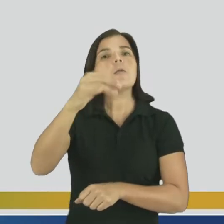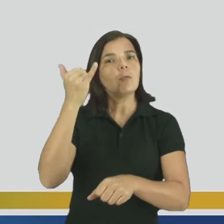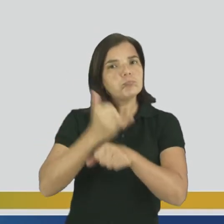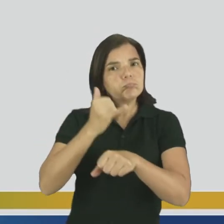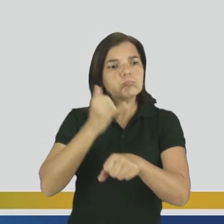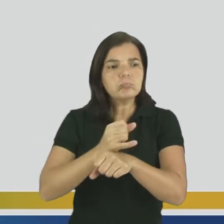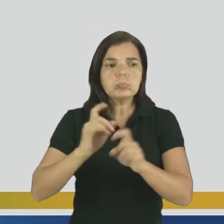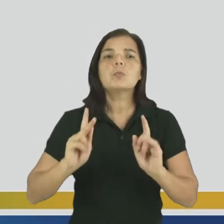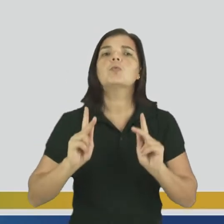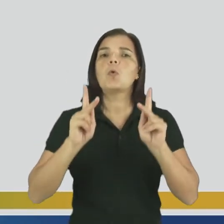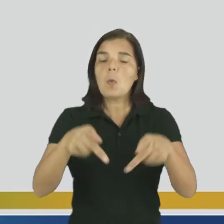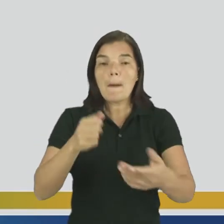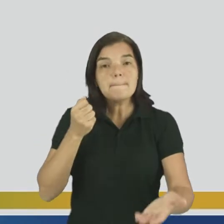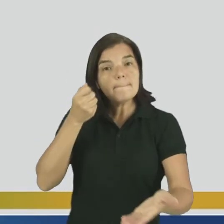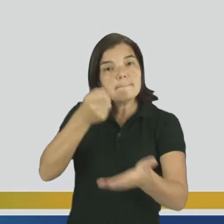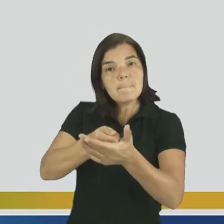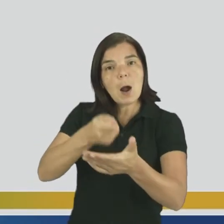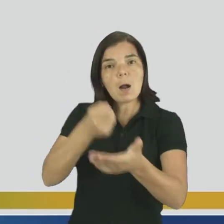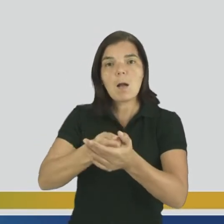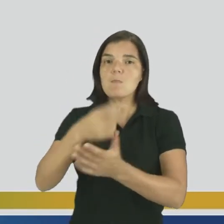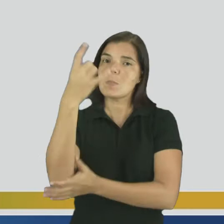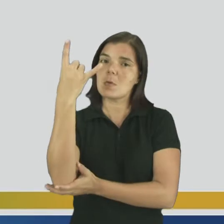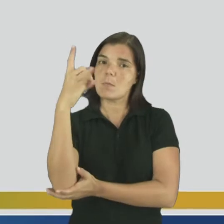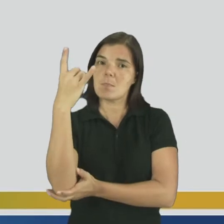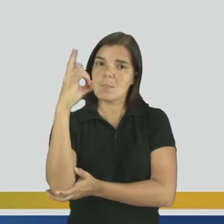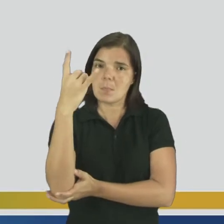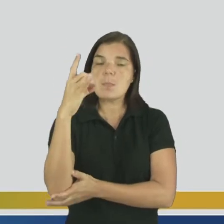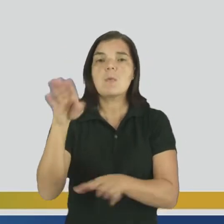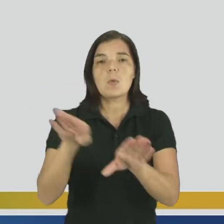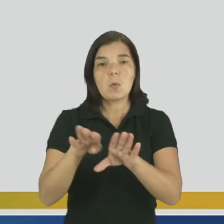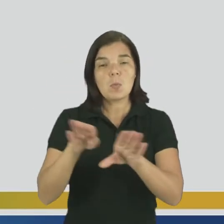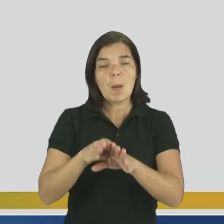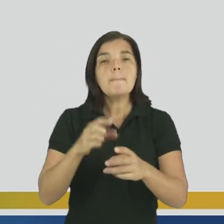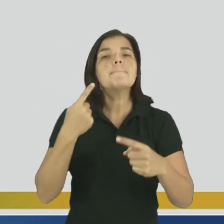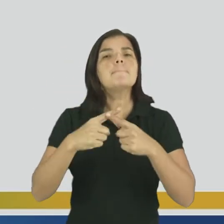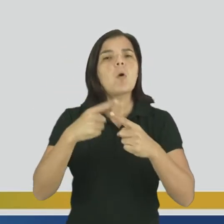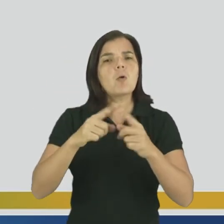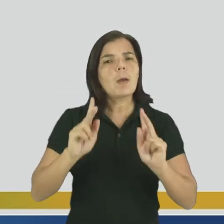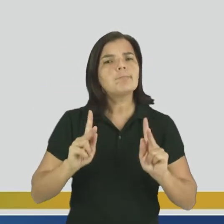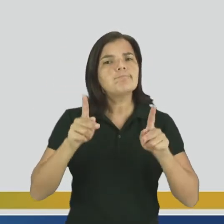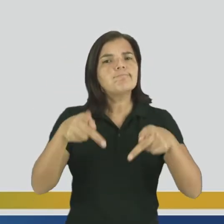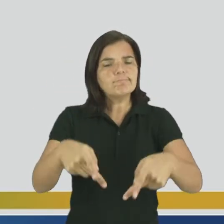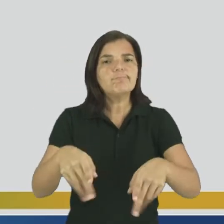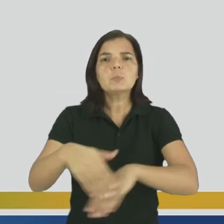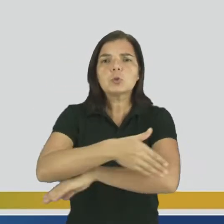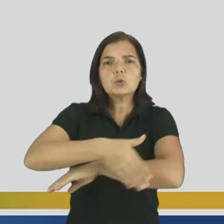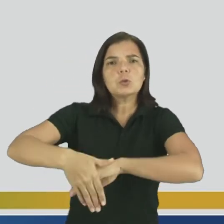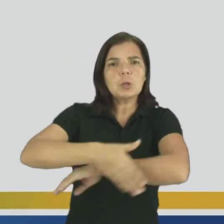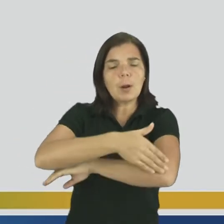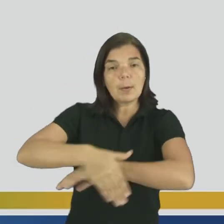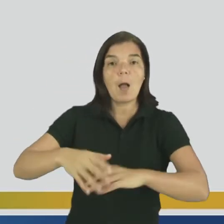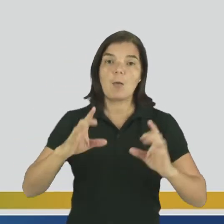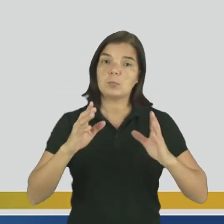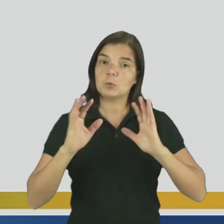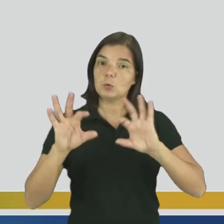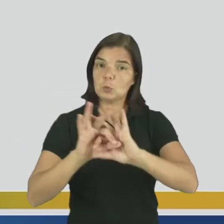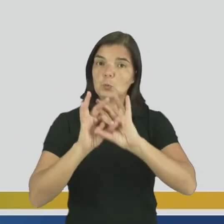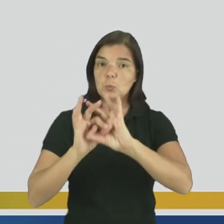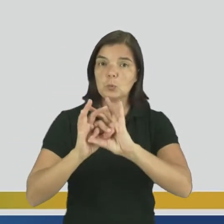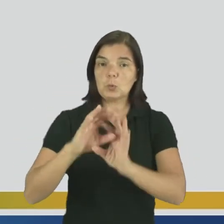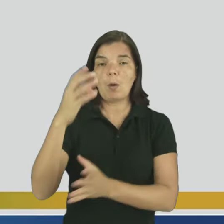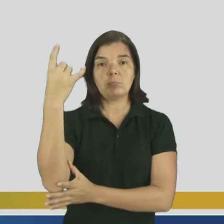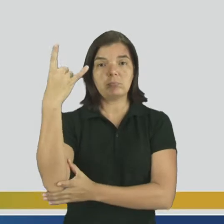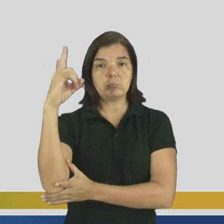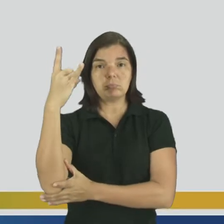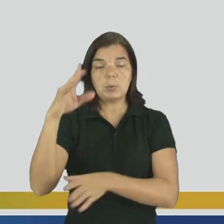formas de pagamento pelo Acre. Por quê? Essa estrada de ferro Madeira Mamoré vai ligar a região da Bolívia até a bacia do